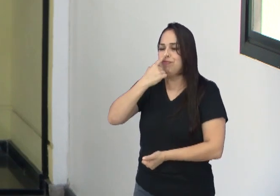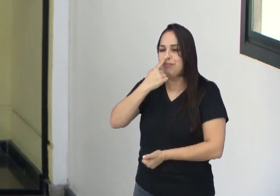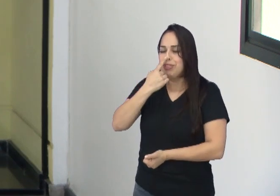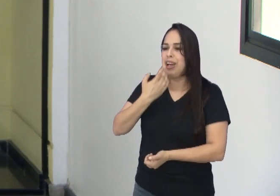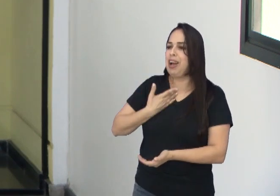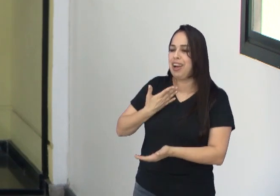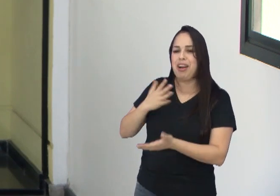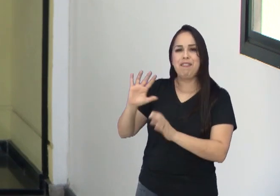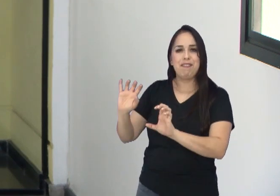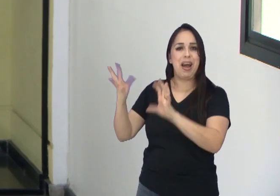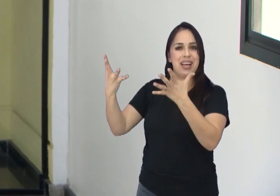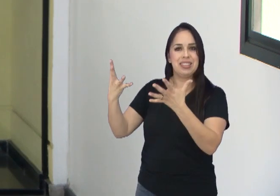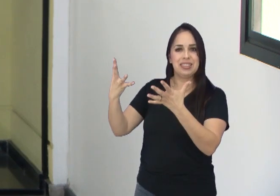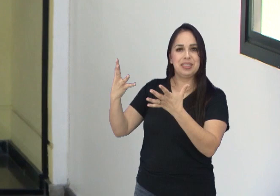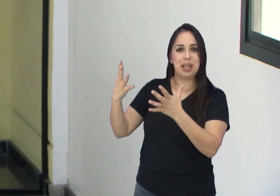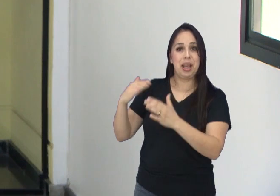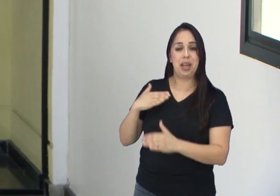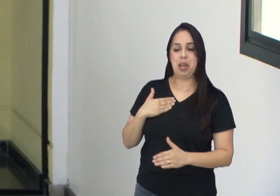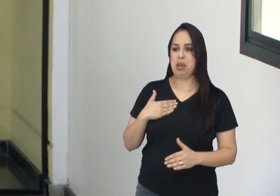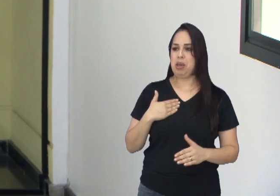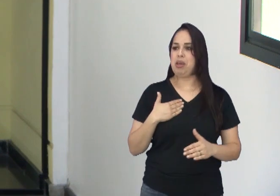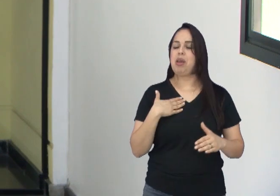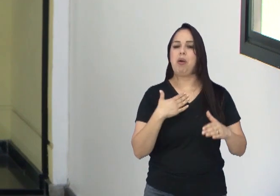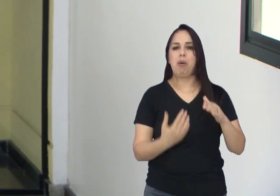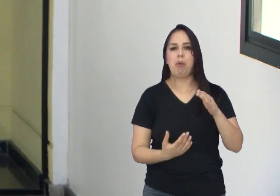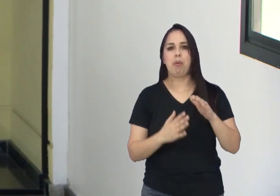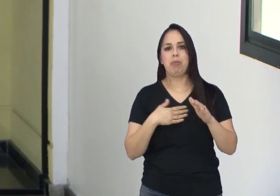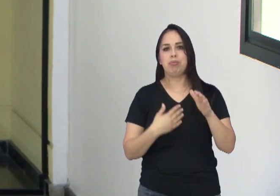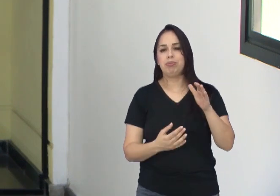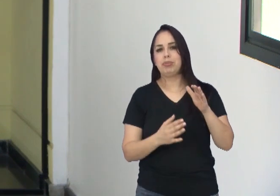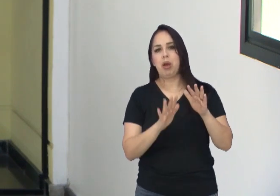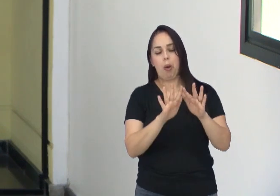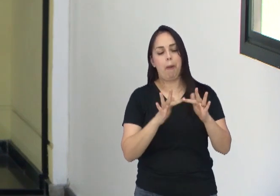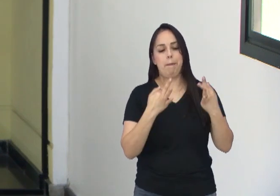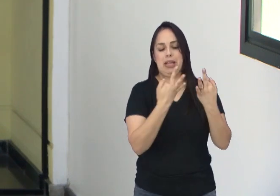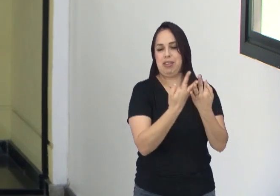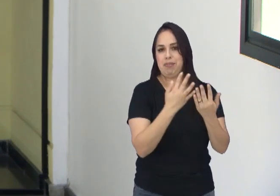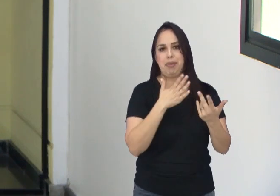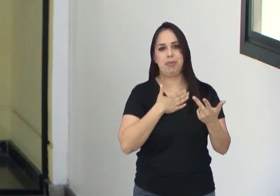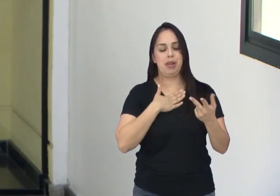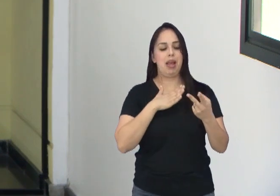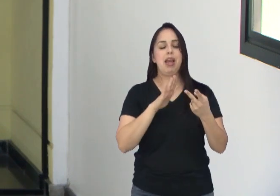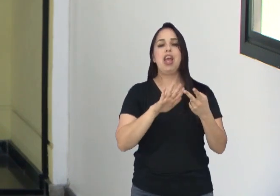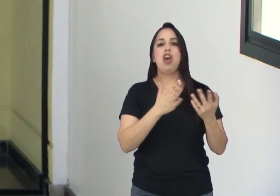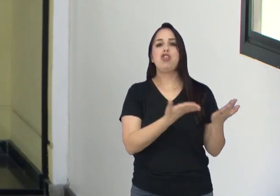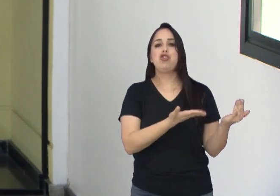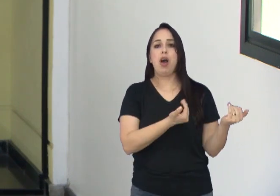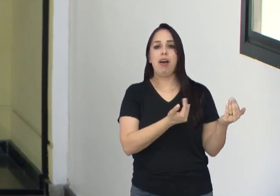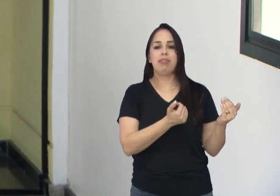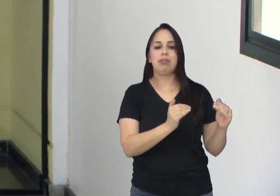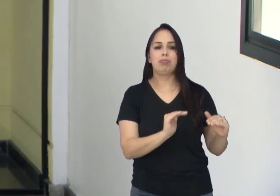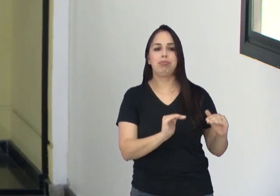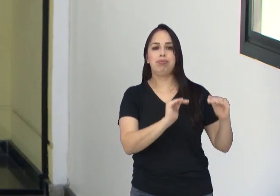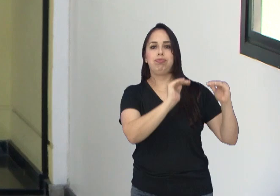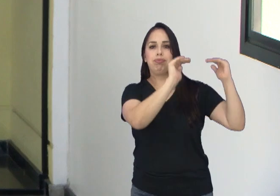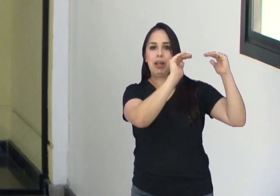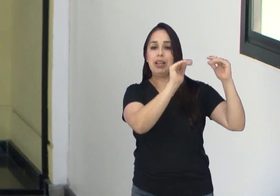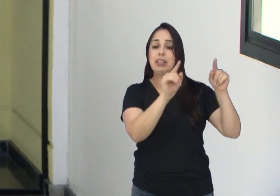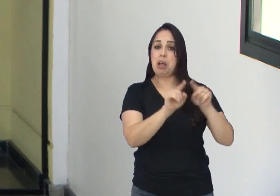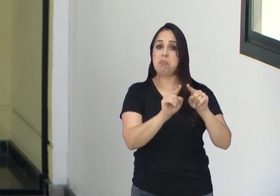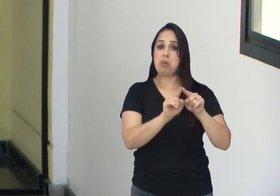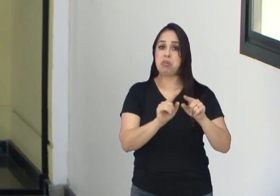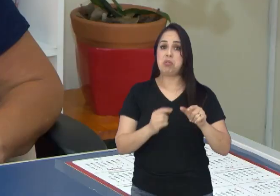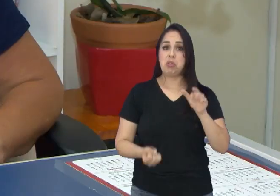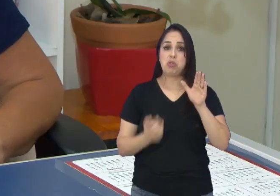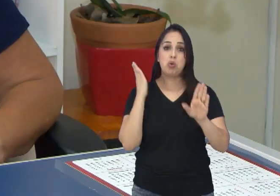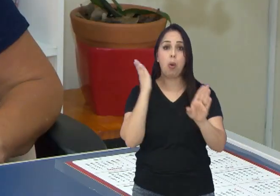que é o bairro onde eu criei minha família, eu passei toda a minha juventude e também descobri toda a minha militância política